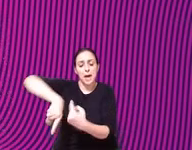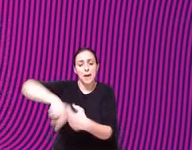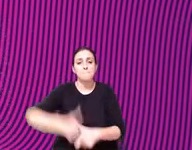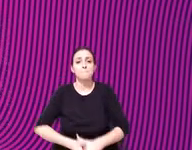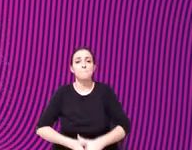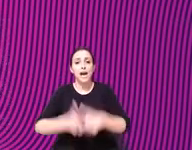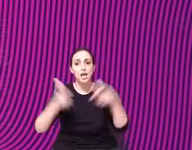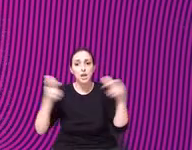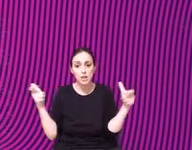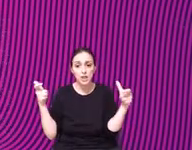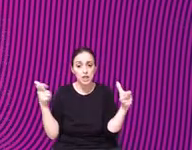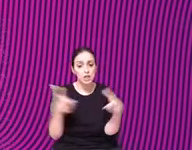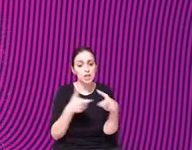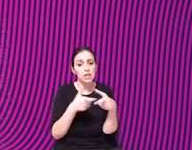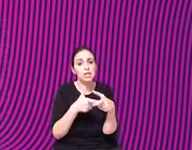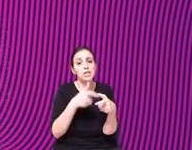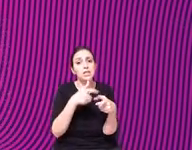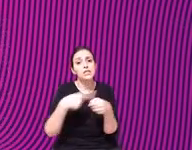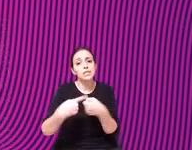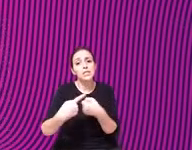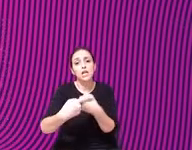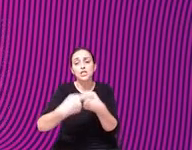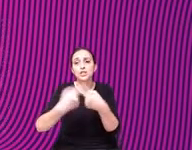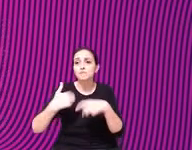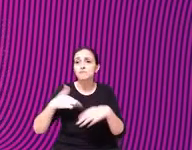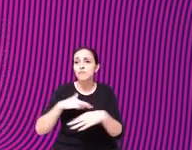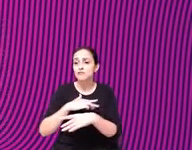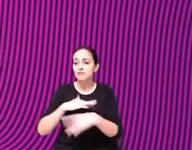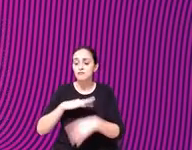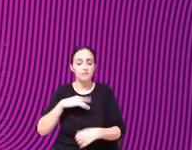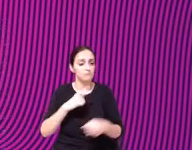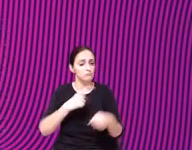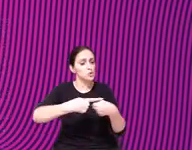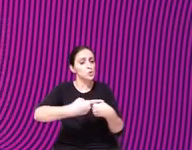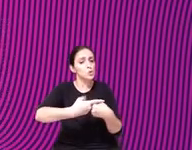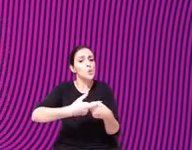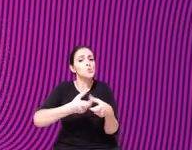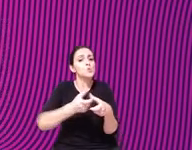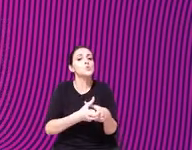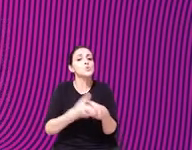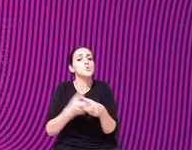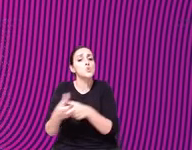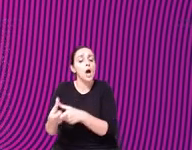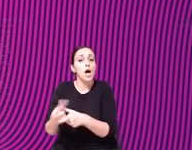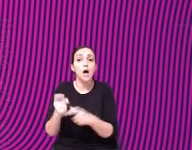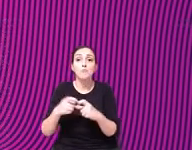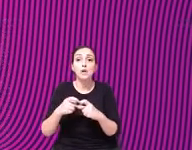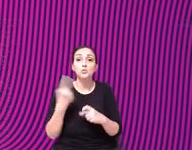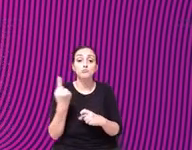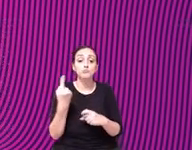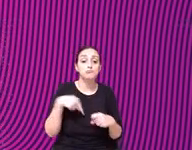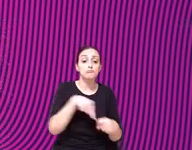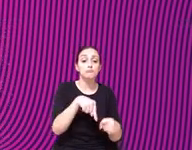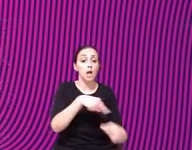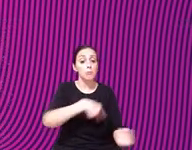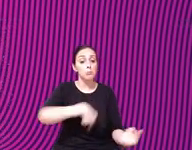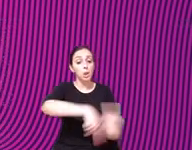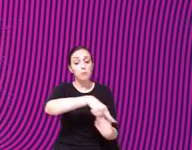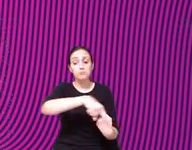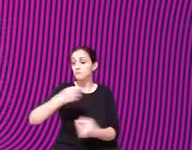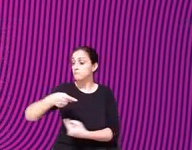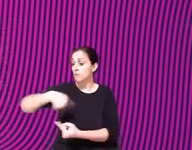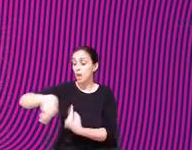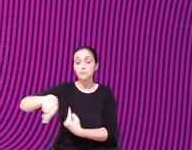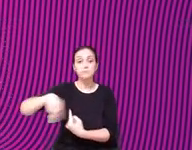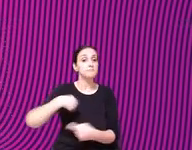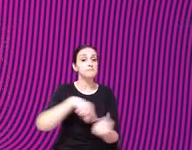diálise pequena. O paciente morava numa cidade pequena, fazia diálise, um médico ia ali, instalava diálise, falava com a enfermeira,